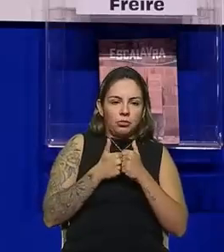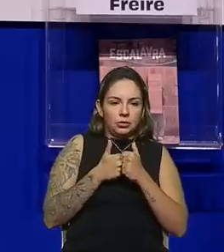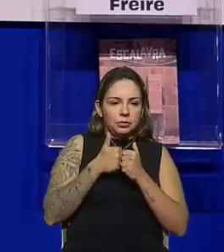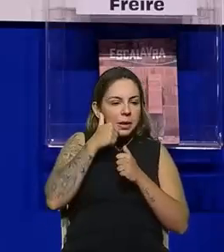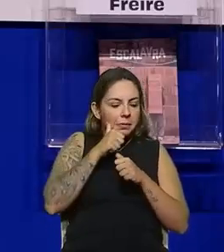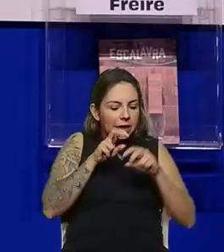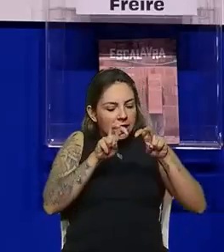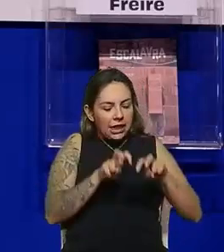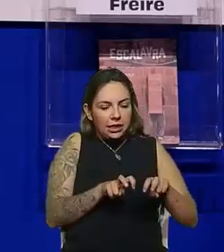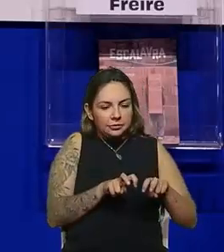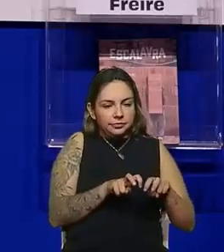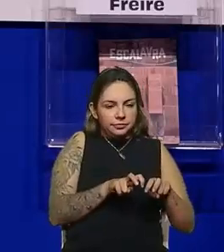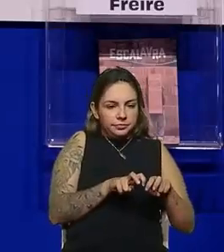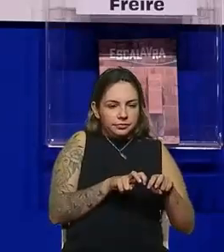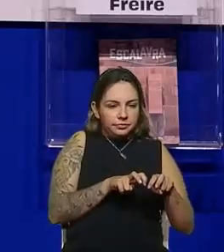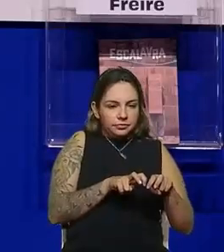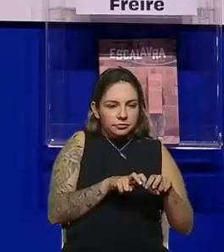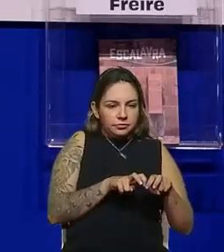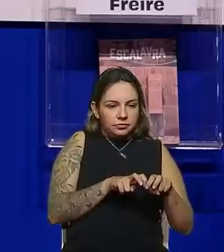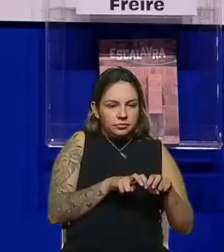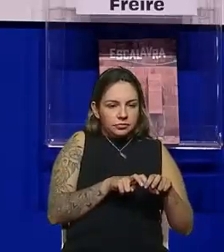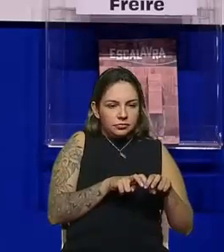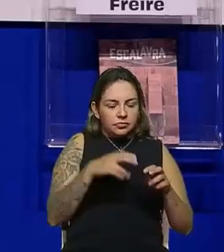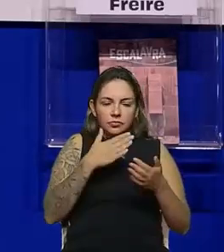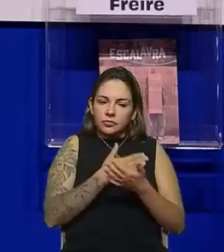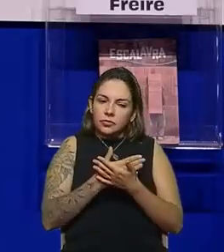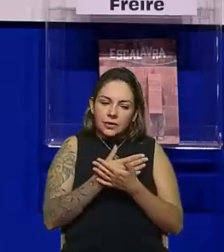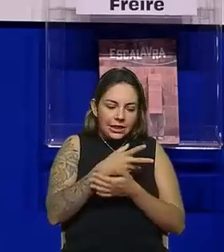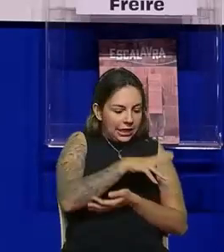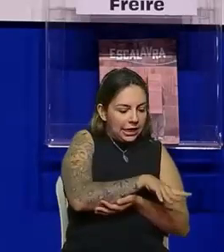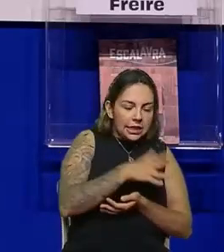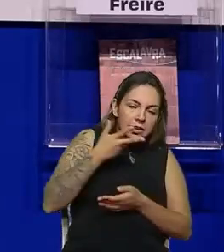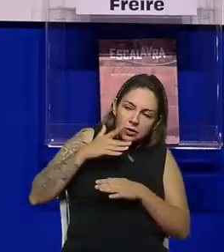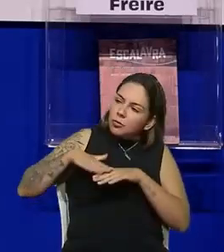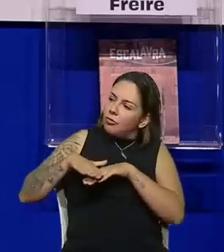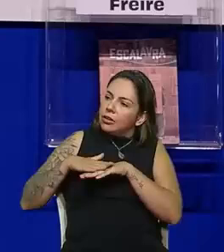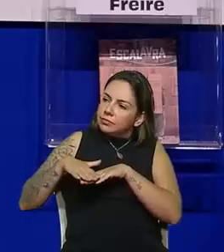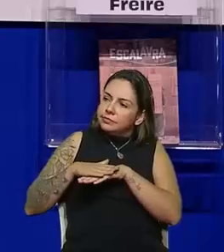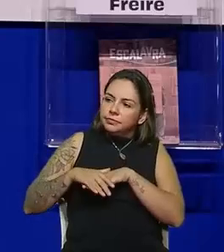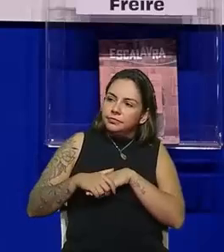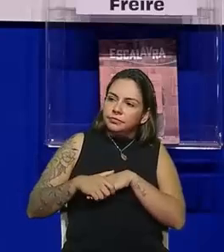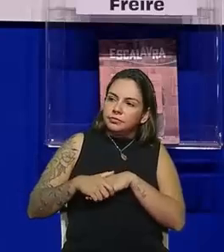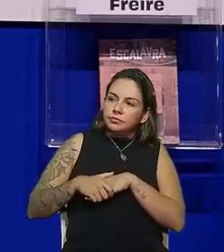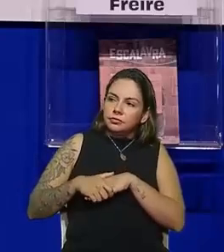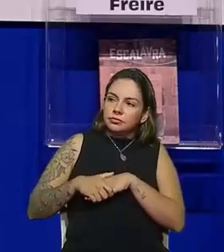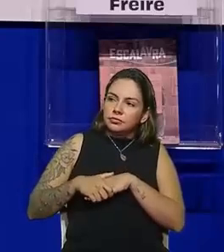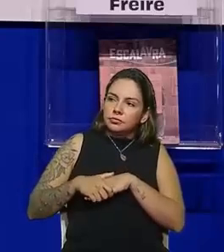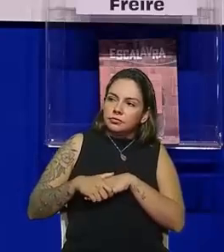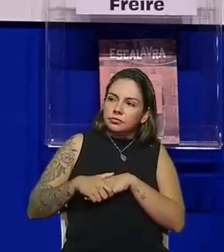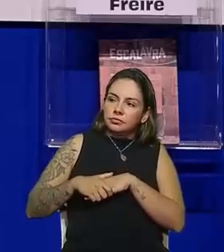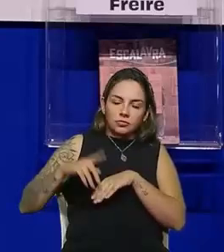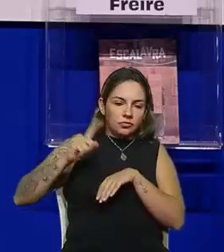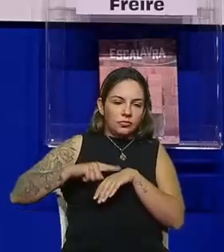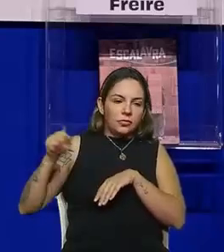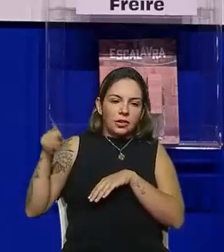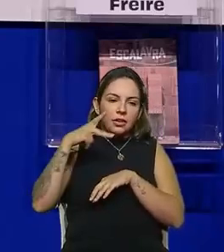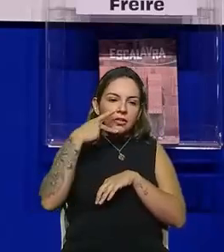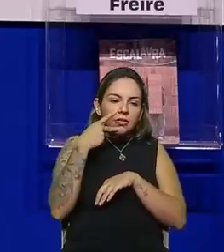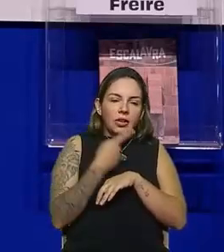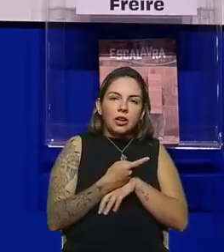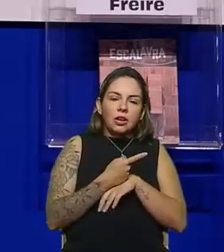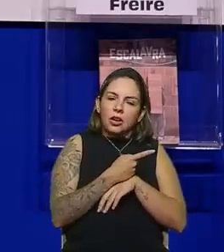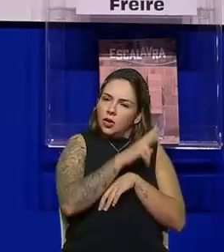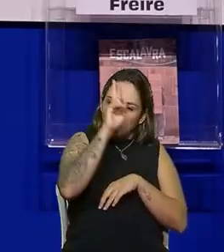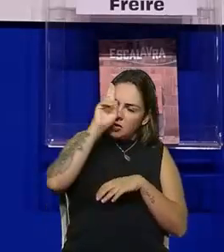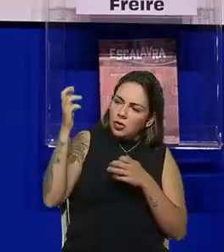uma menina, e a criança começa a conversar com ele, e em determinado momento ela diz assim,